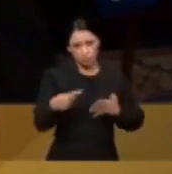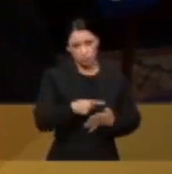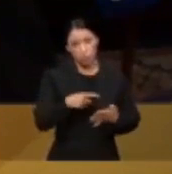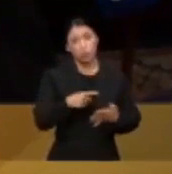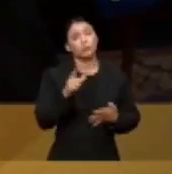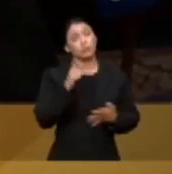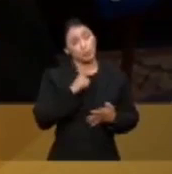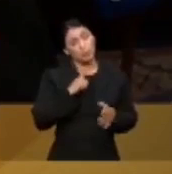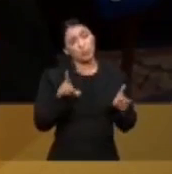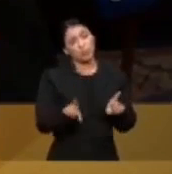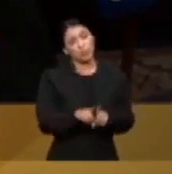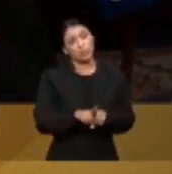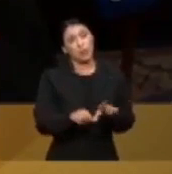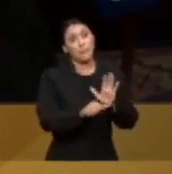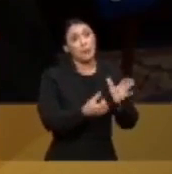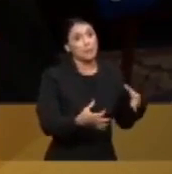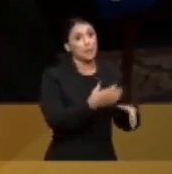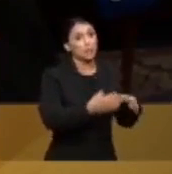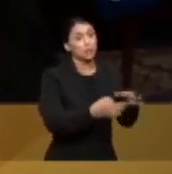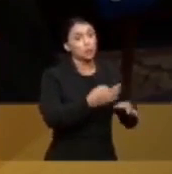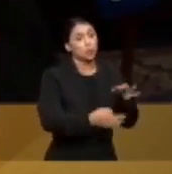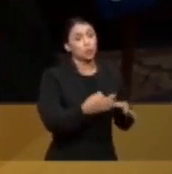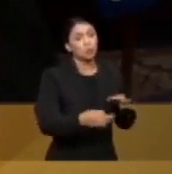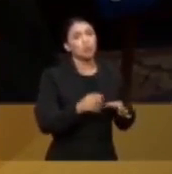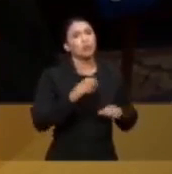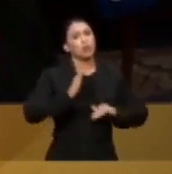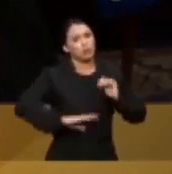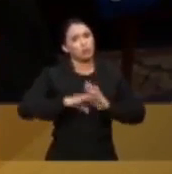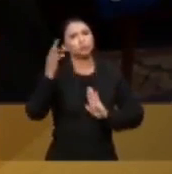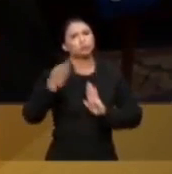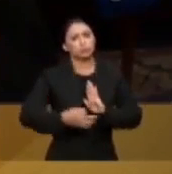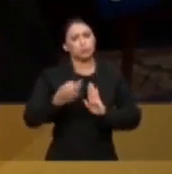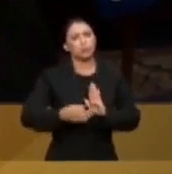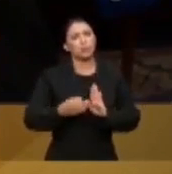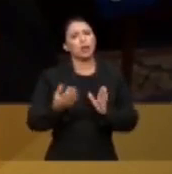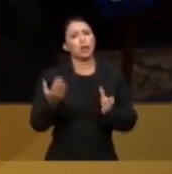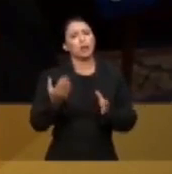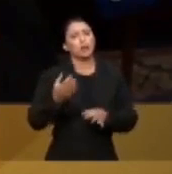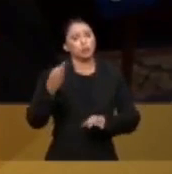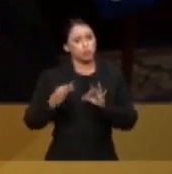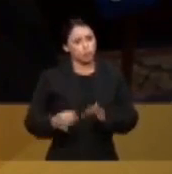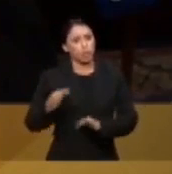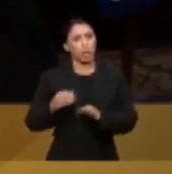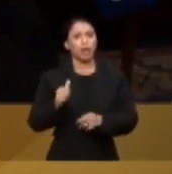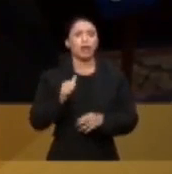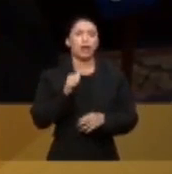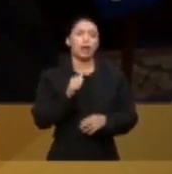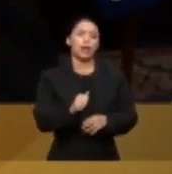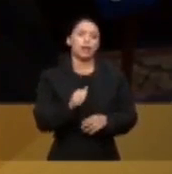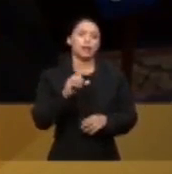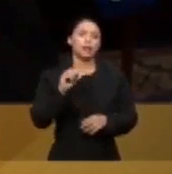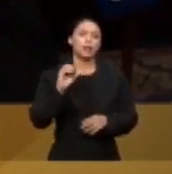15.564, a Egrégia Primeira Turma reconheceu a competência da Suprema Corte para processar e julgar ação ordinária proposta